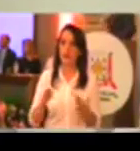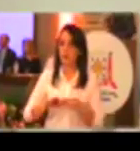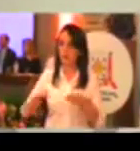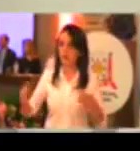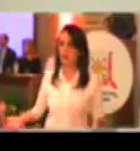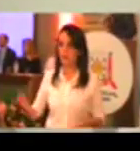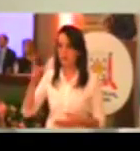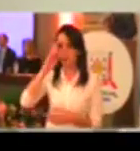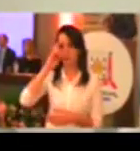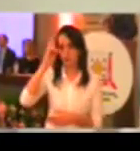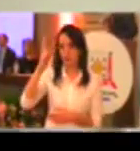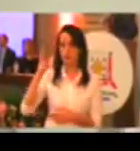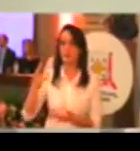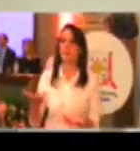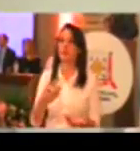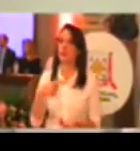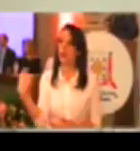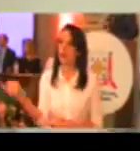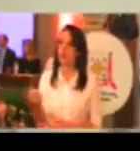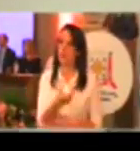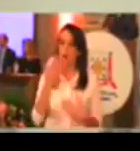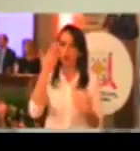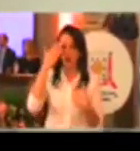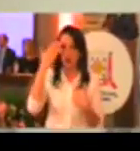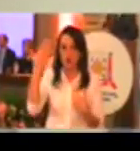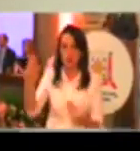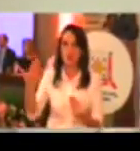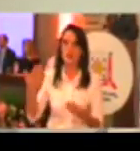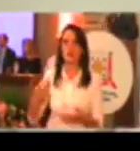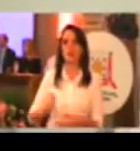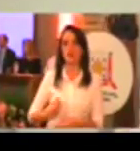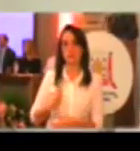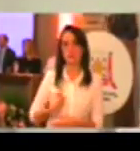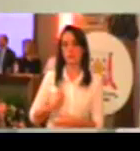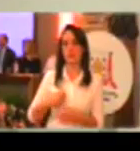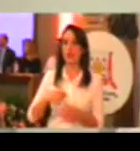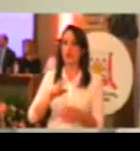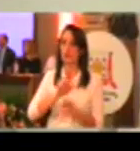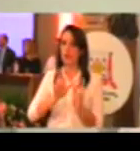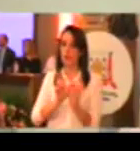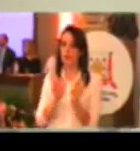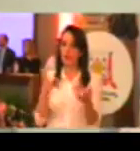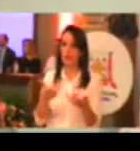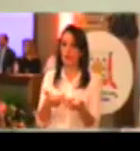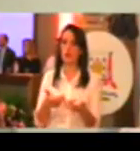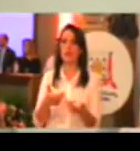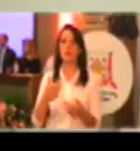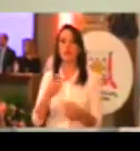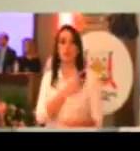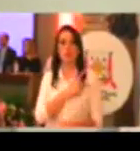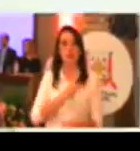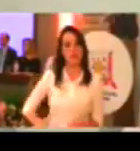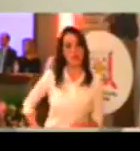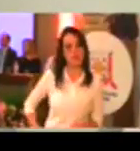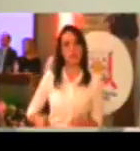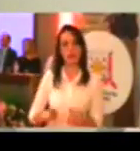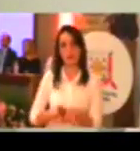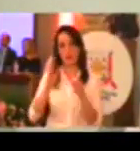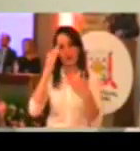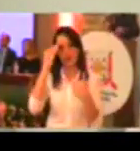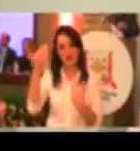As autoridades presentes, nós queremos agradecer em nome da Câmara de Vereadores.